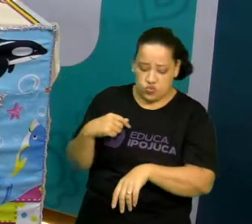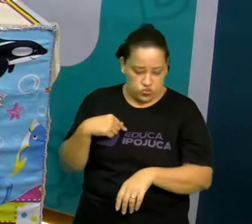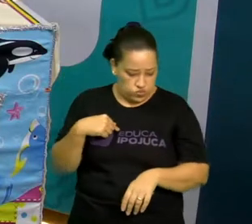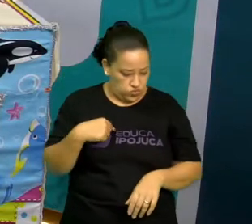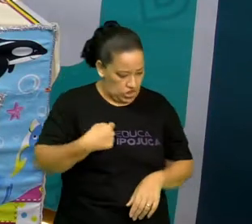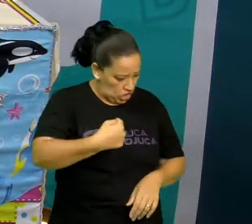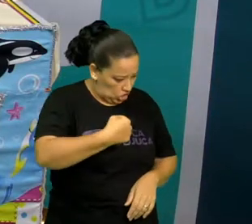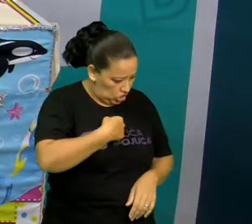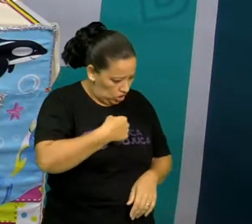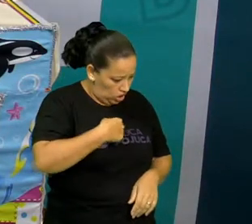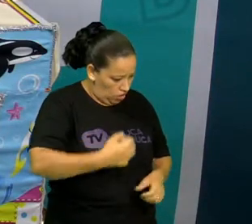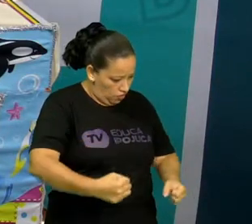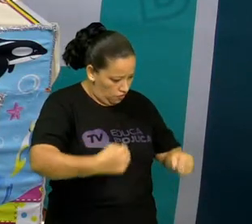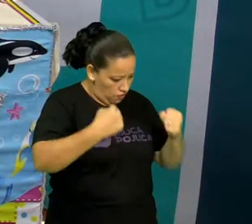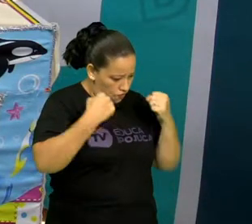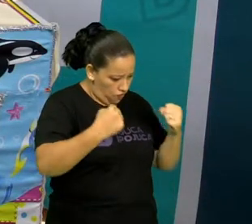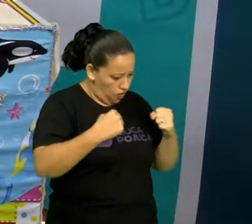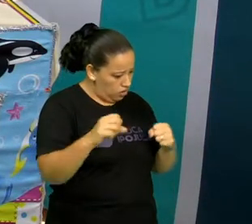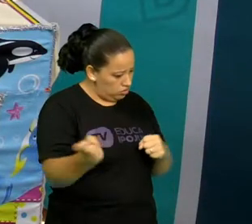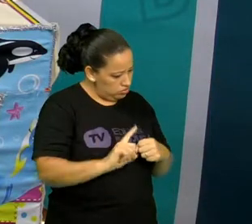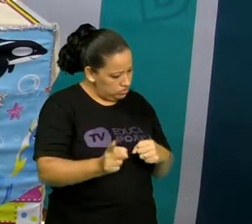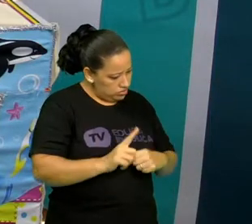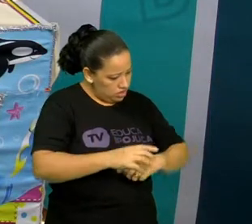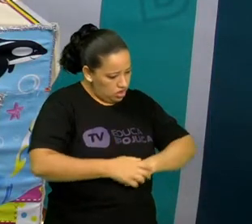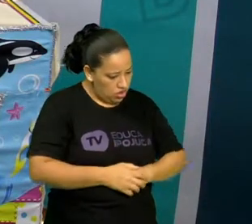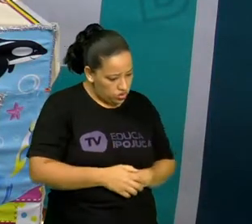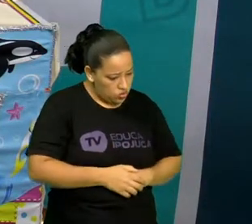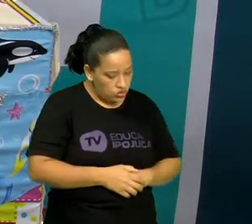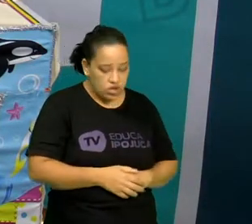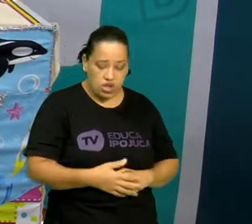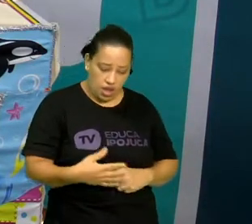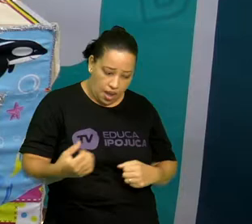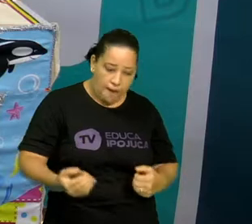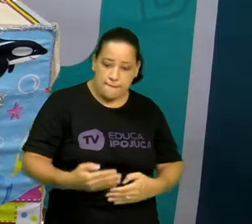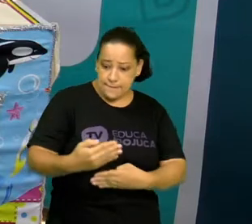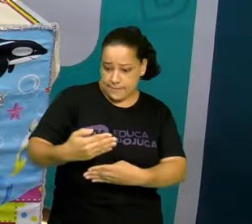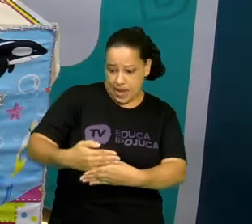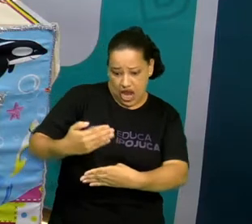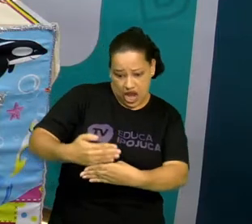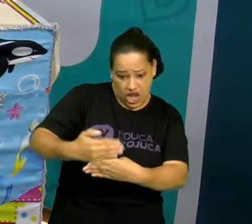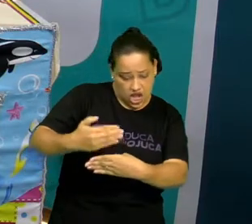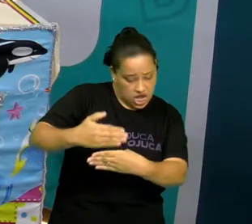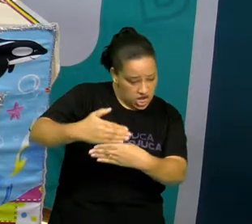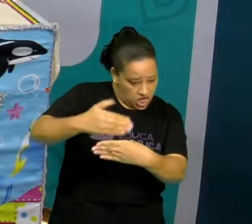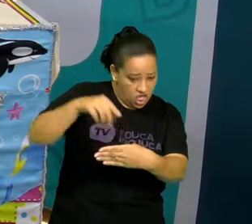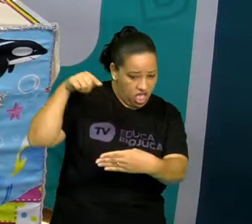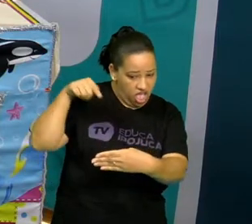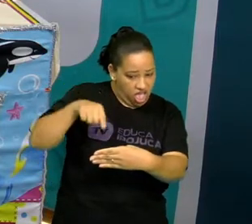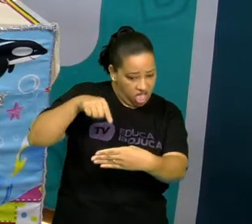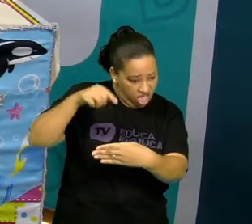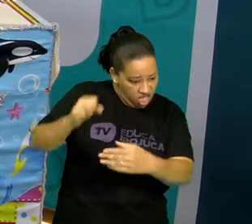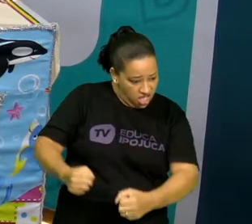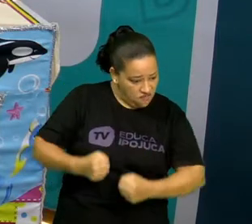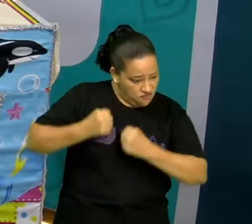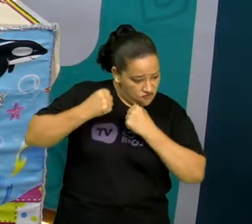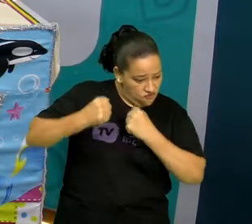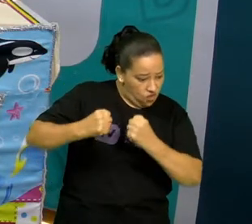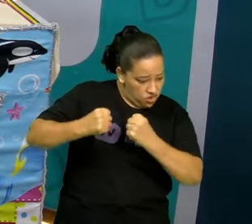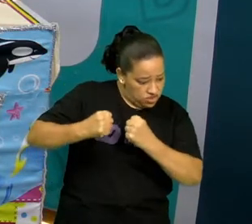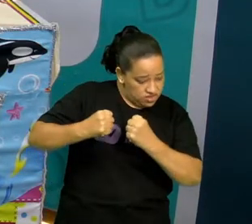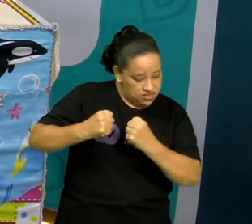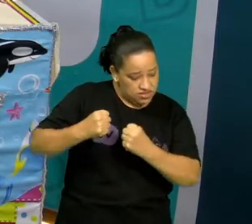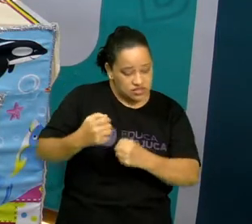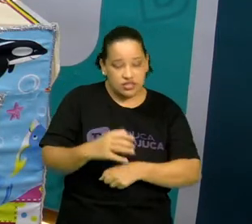Disse que a parede era mais forte. Vê só, tá vendo, leiturinha? A parede.